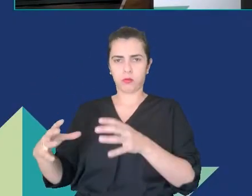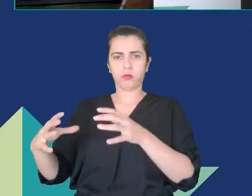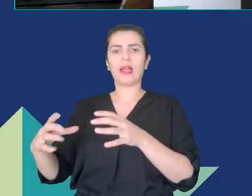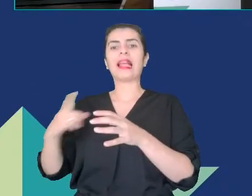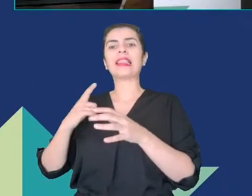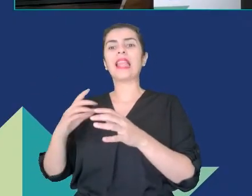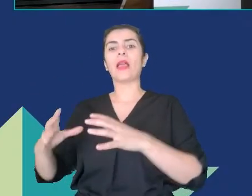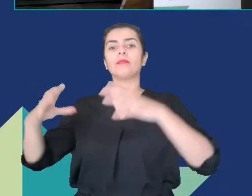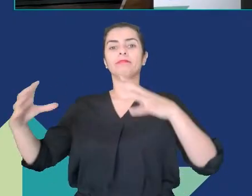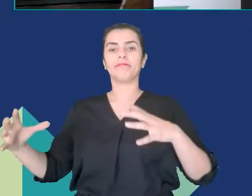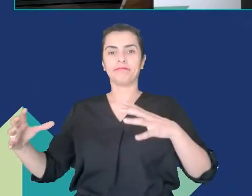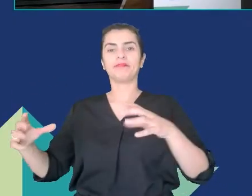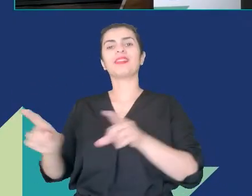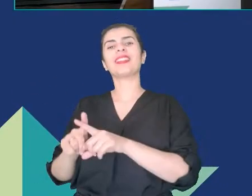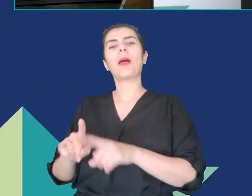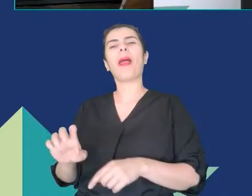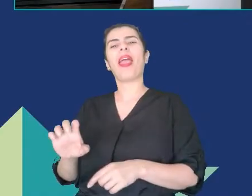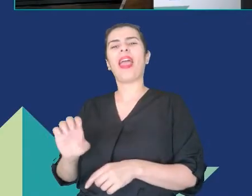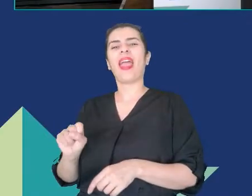da mina.